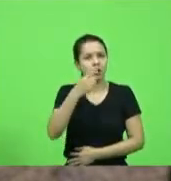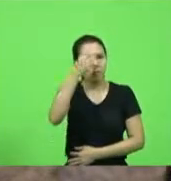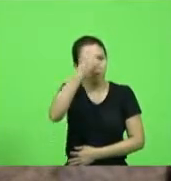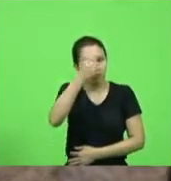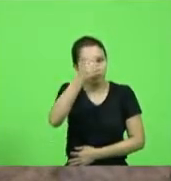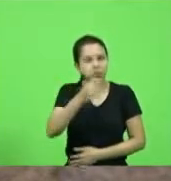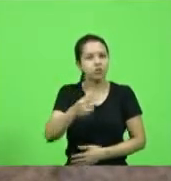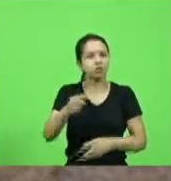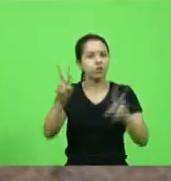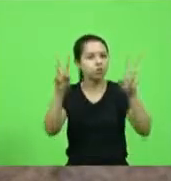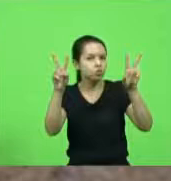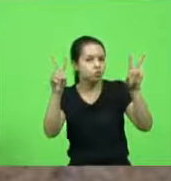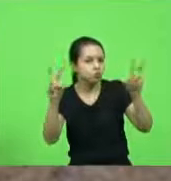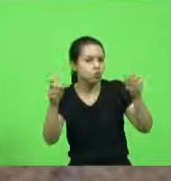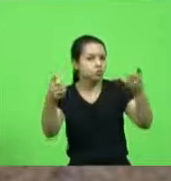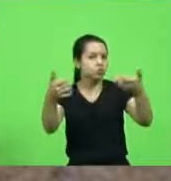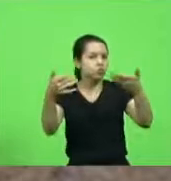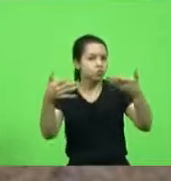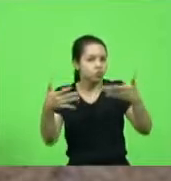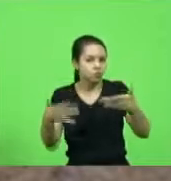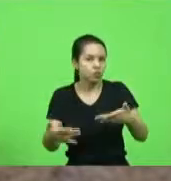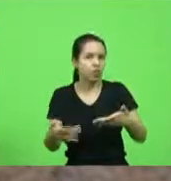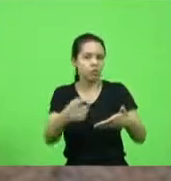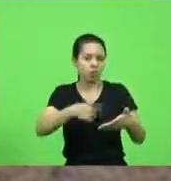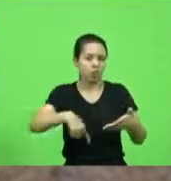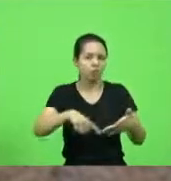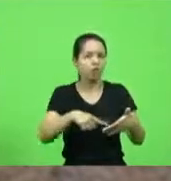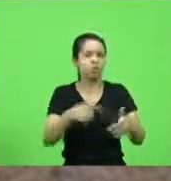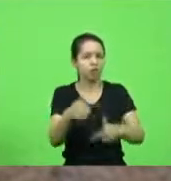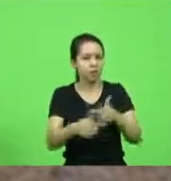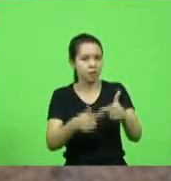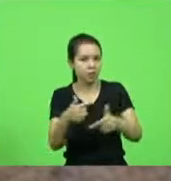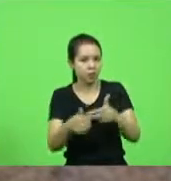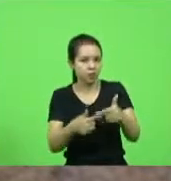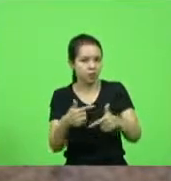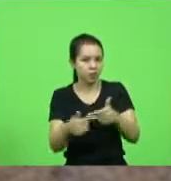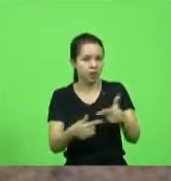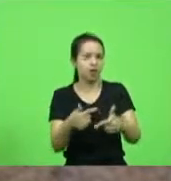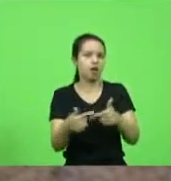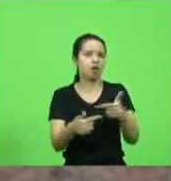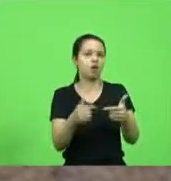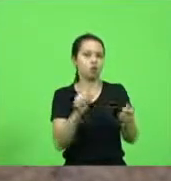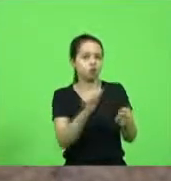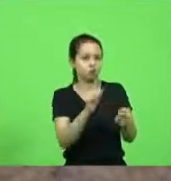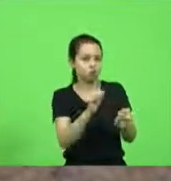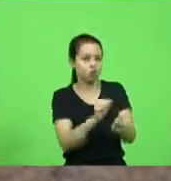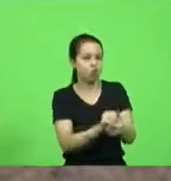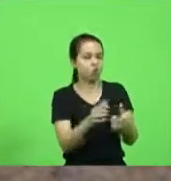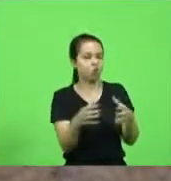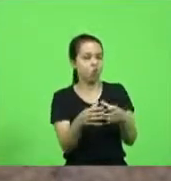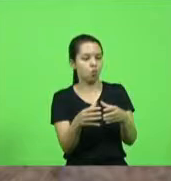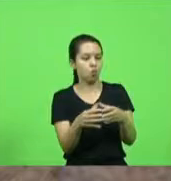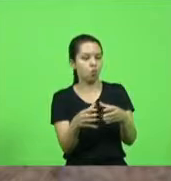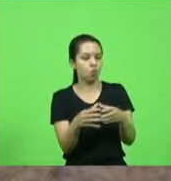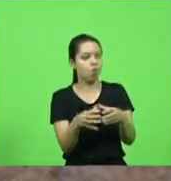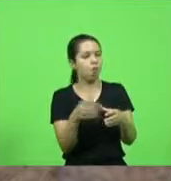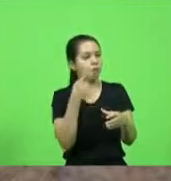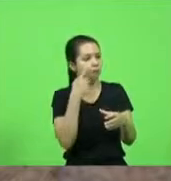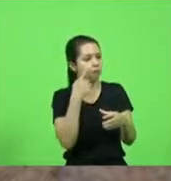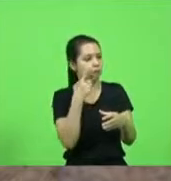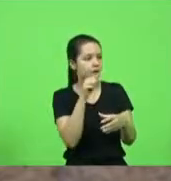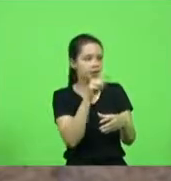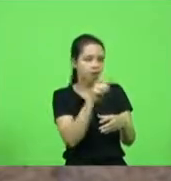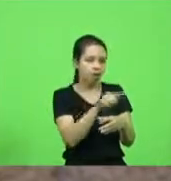com a bancada do Oeste para ver essa 163 efetivamente construída e renovada, porque